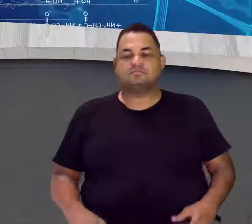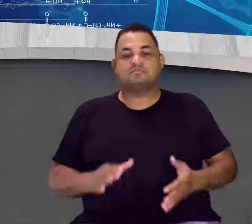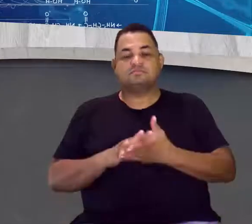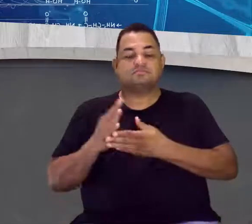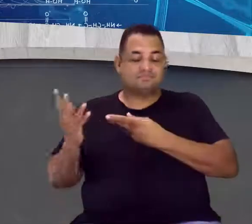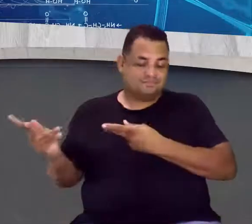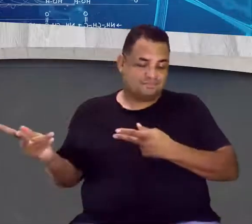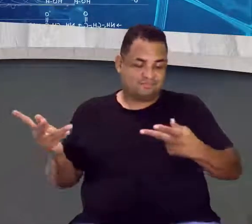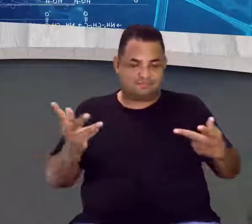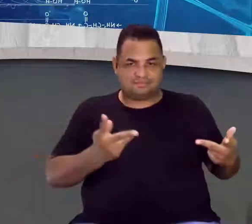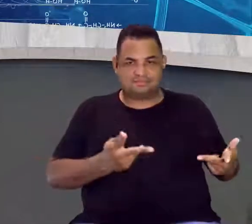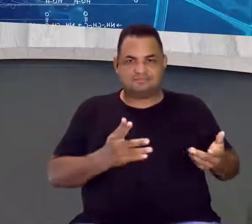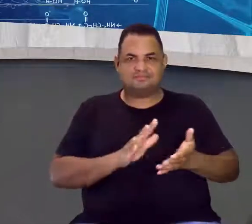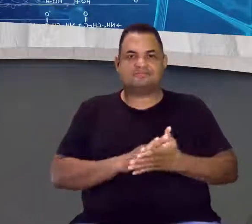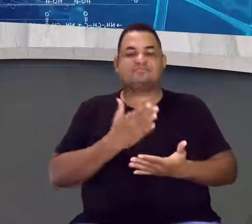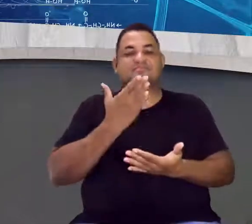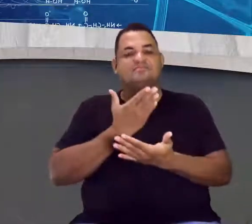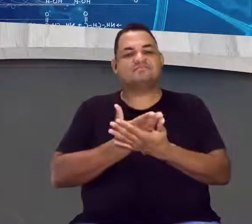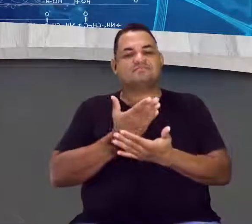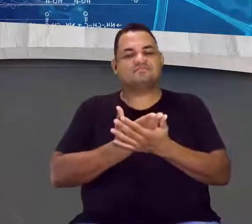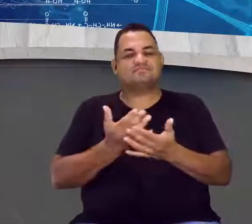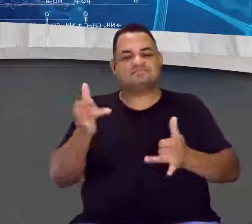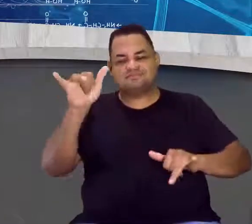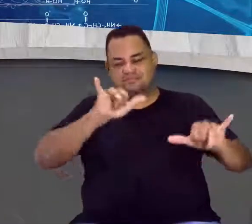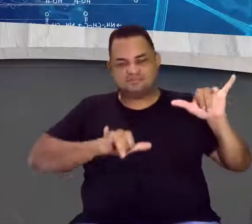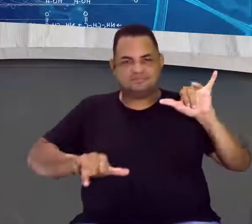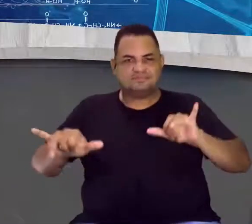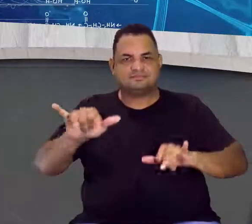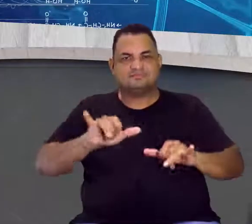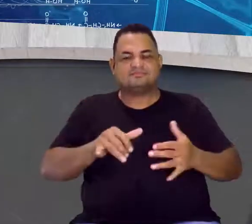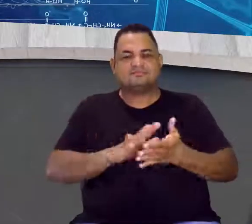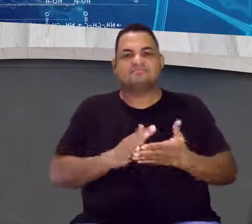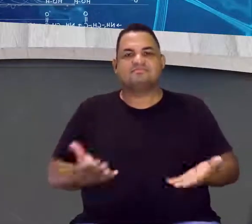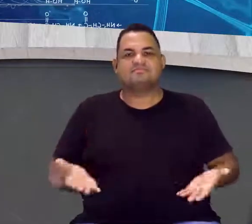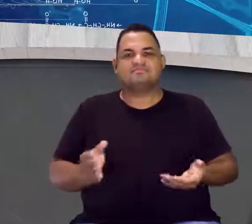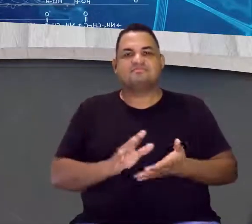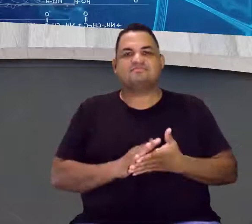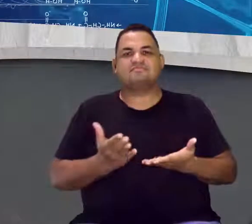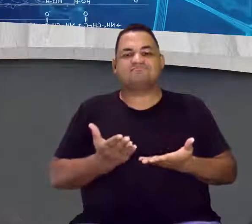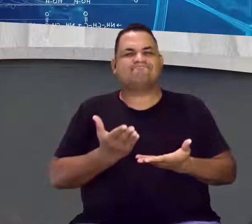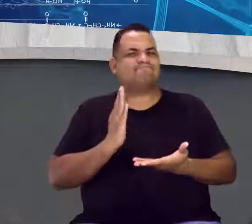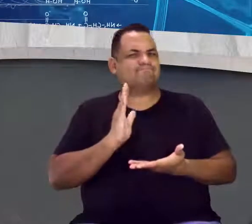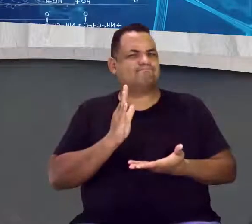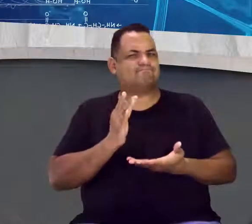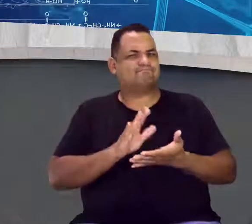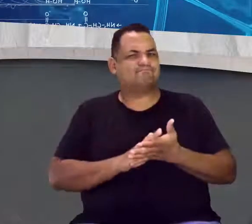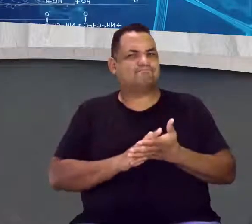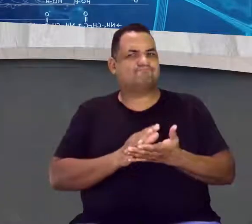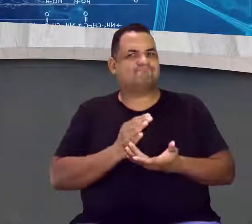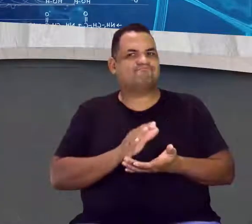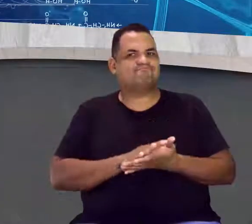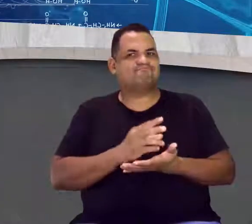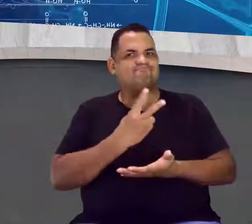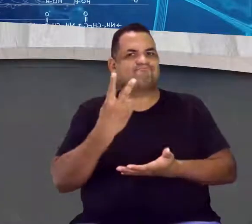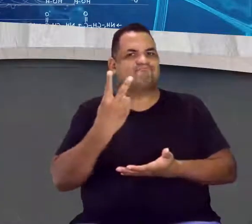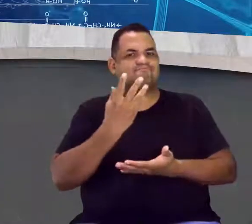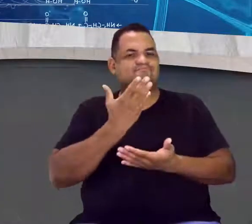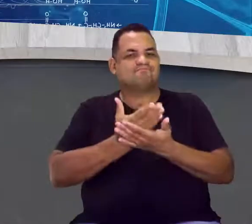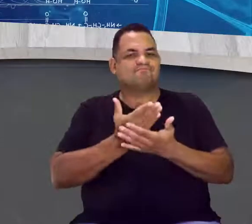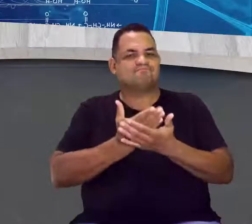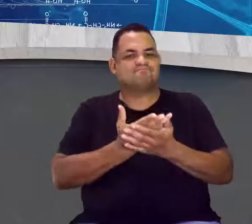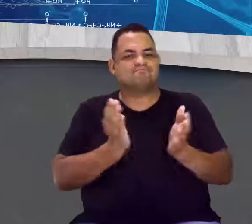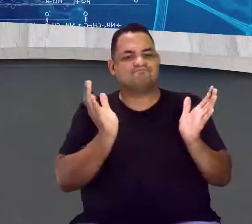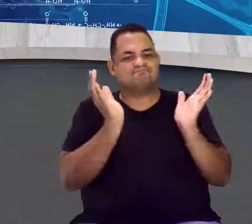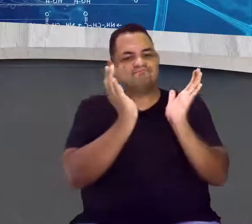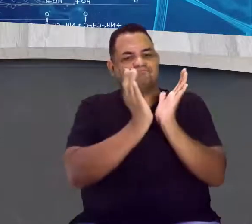Sejam bem-vindos a mais uma aula de Química. Nossa, a gente já está na nossa segunda aula da